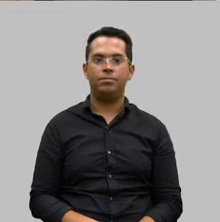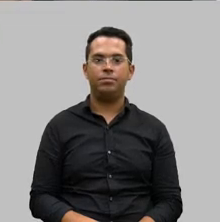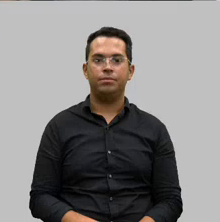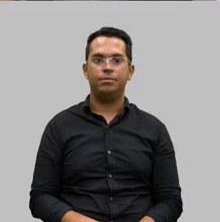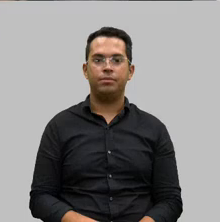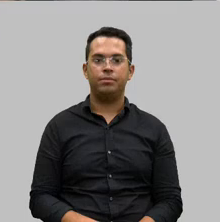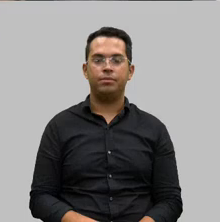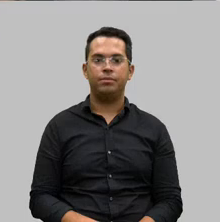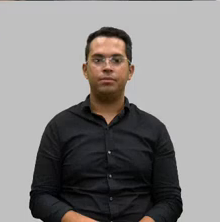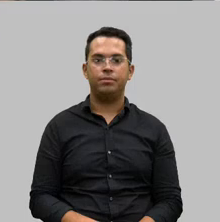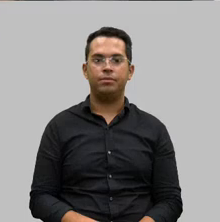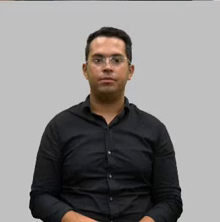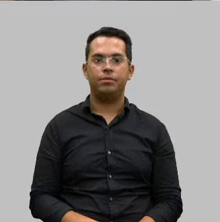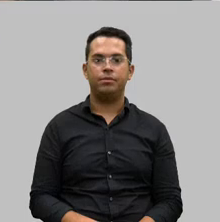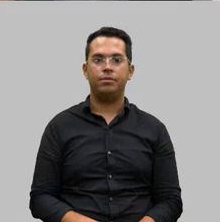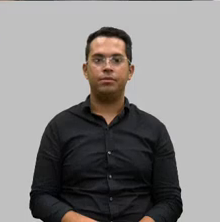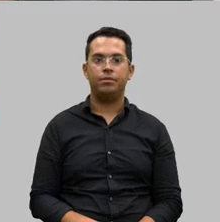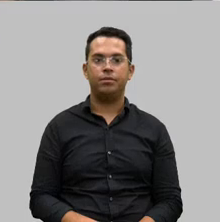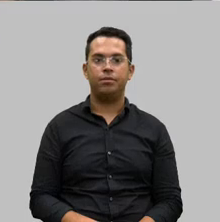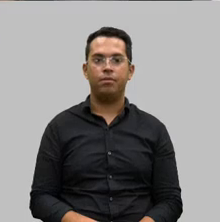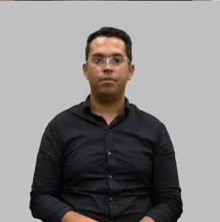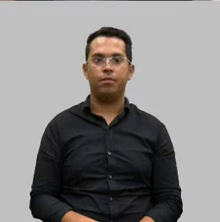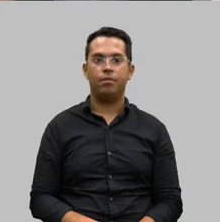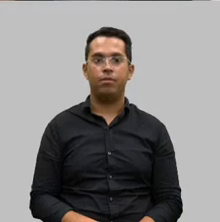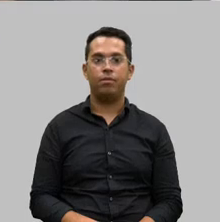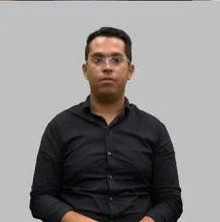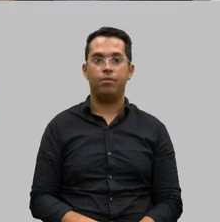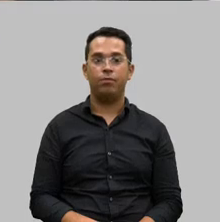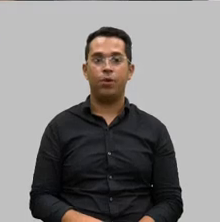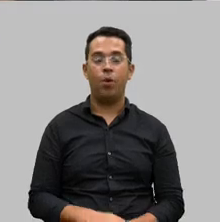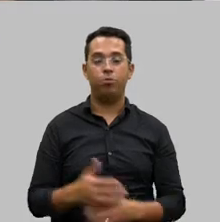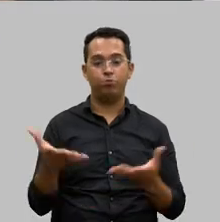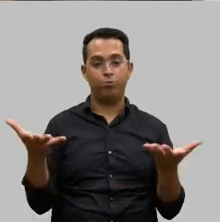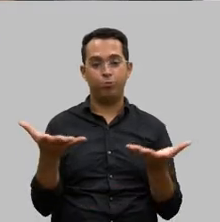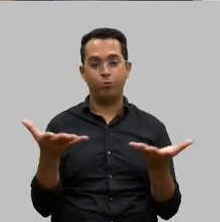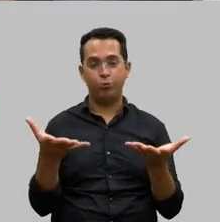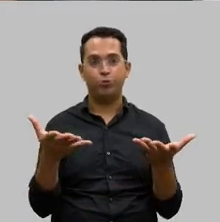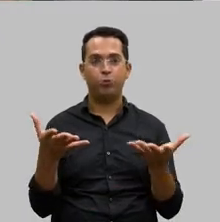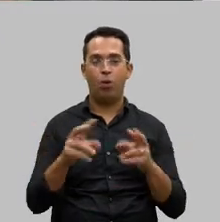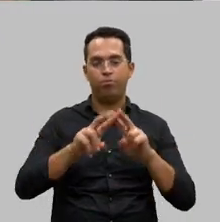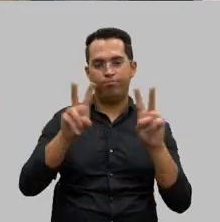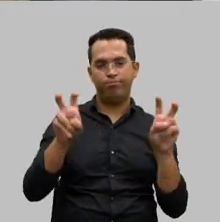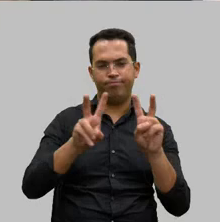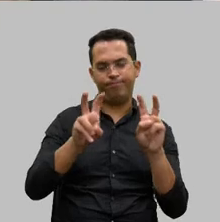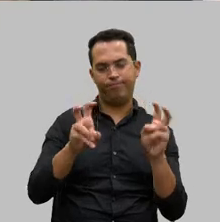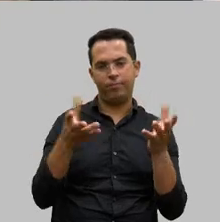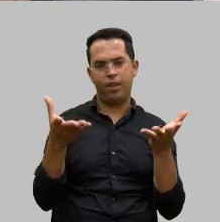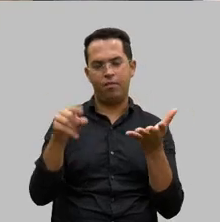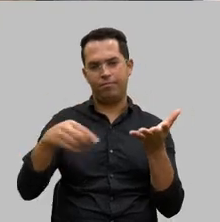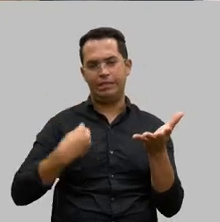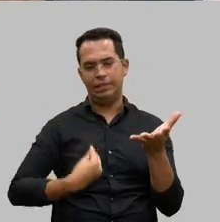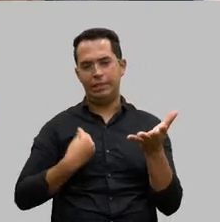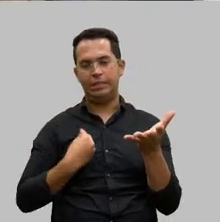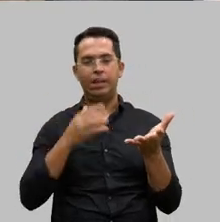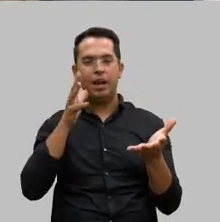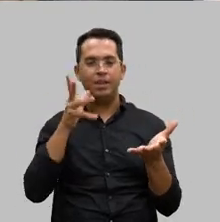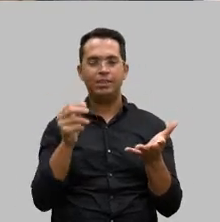que ele vem aqui com assunto que no primeiro momento ele achava que era um pequeno